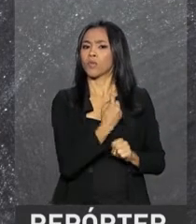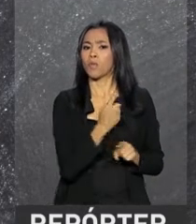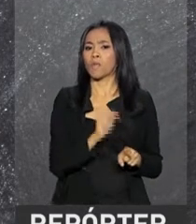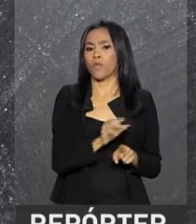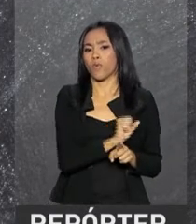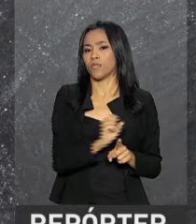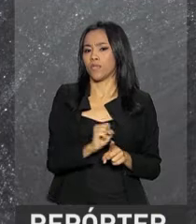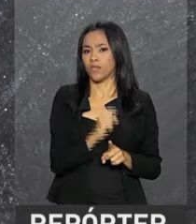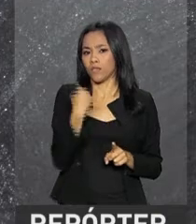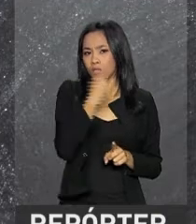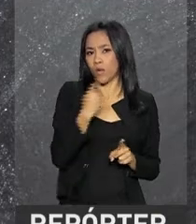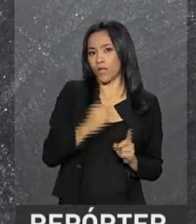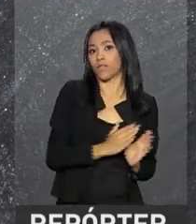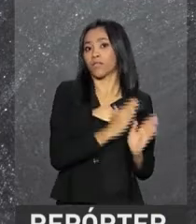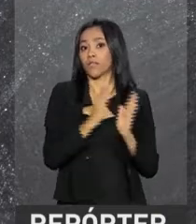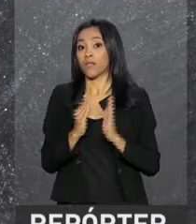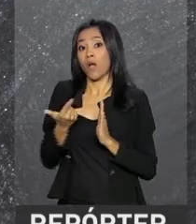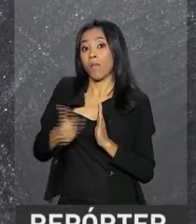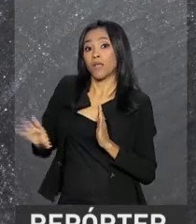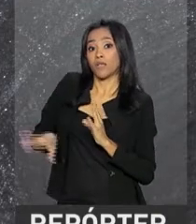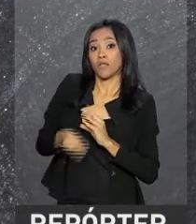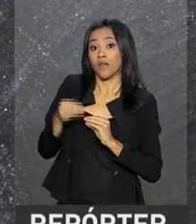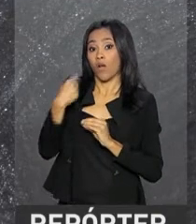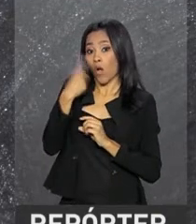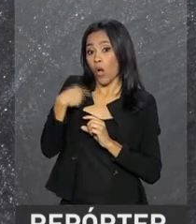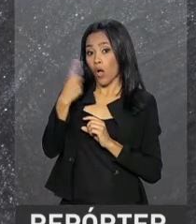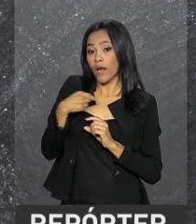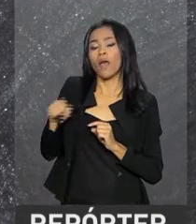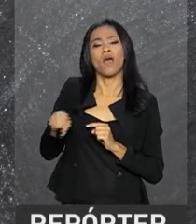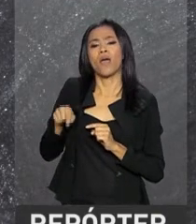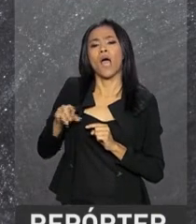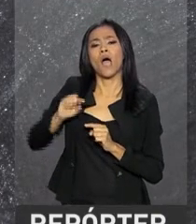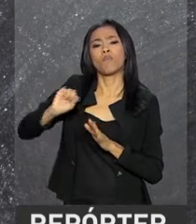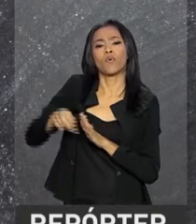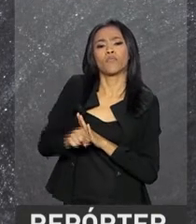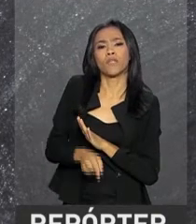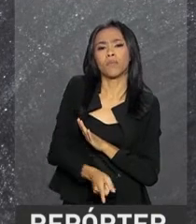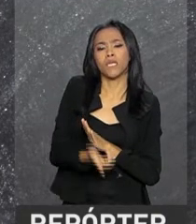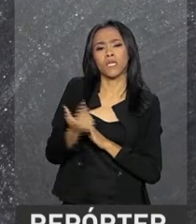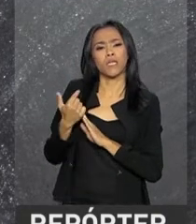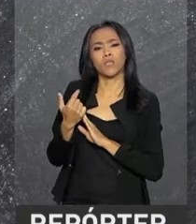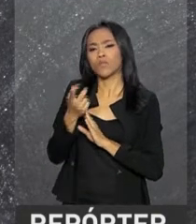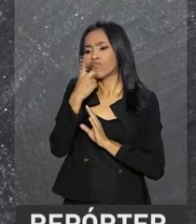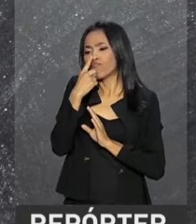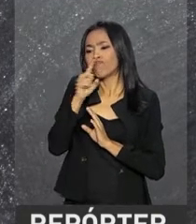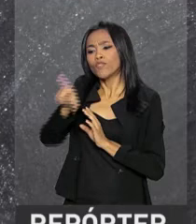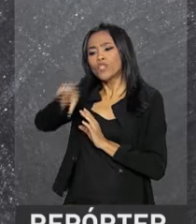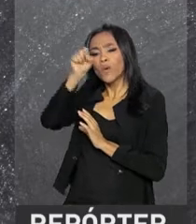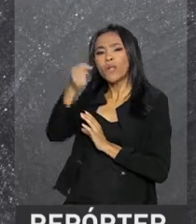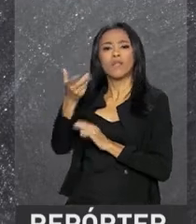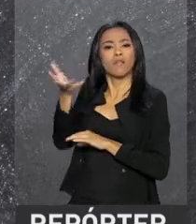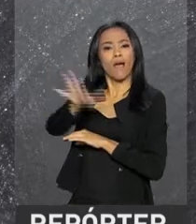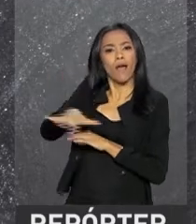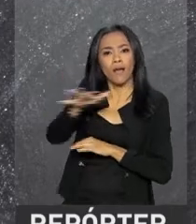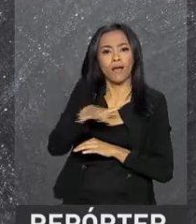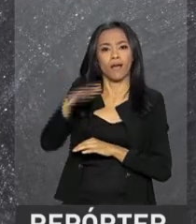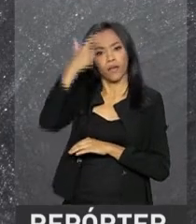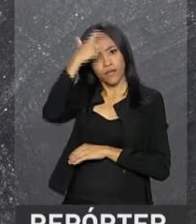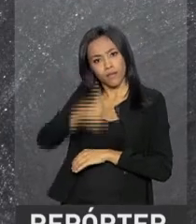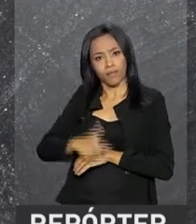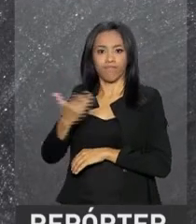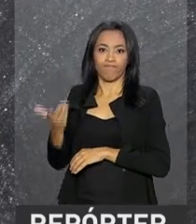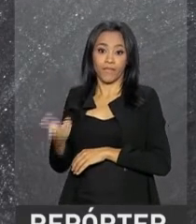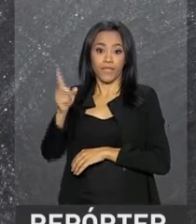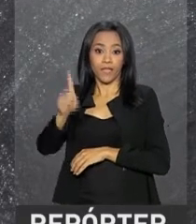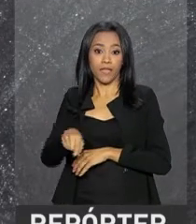horas ademais horas vão ser utilizadas para o aprofundamento de acordo com a área de interesse do estudante os chamados